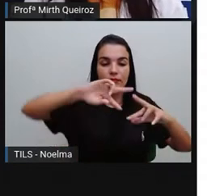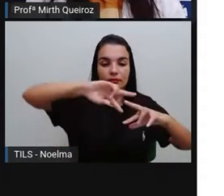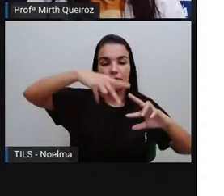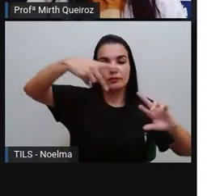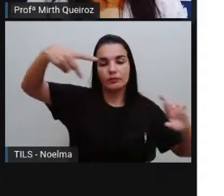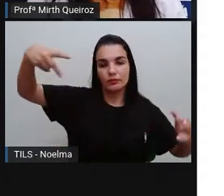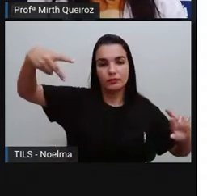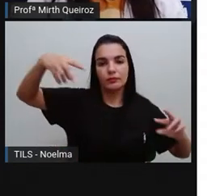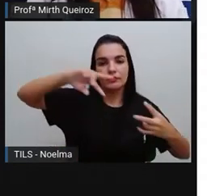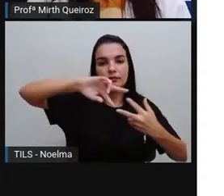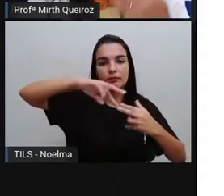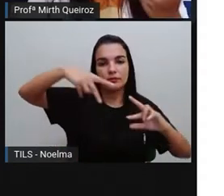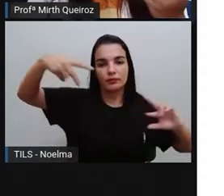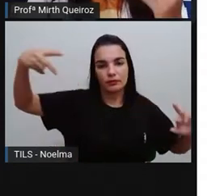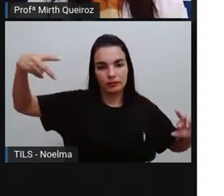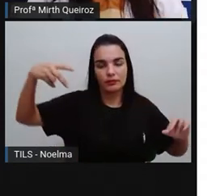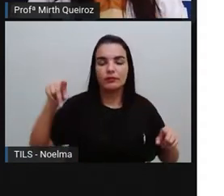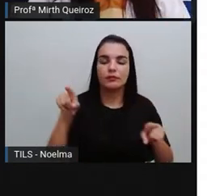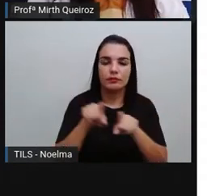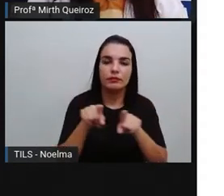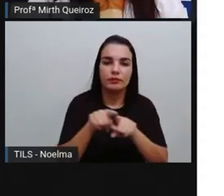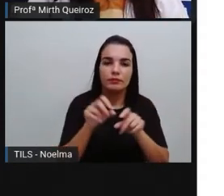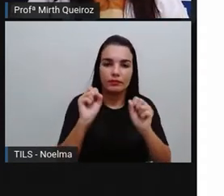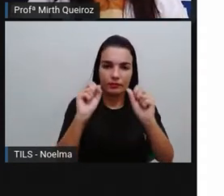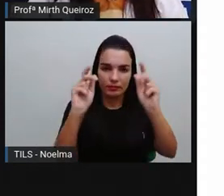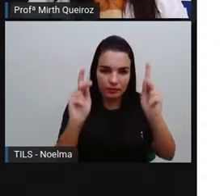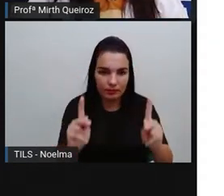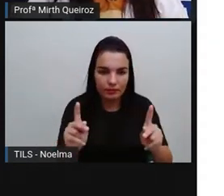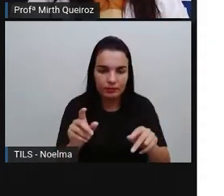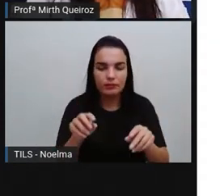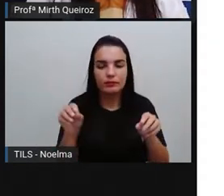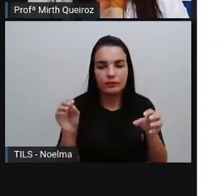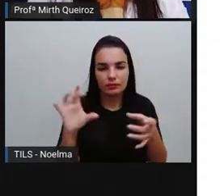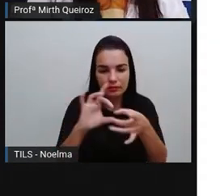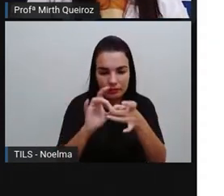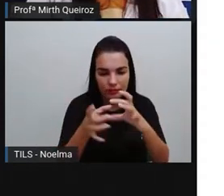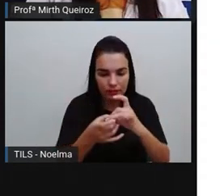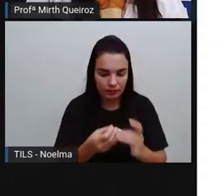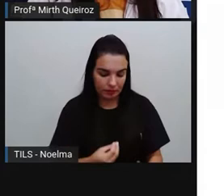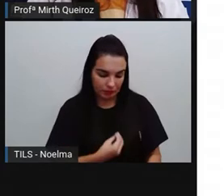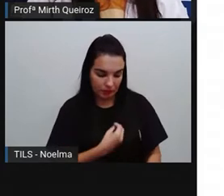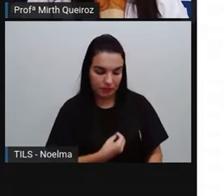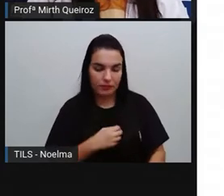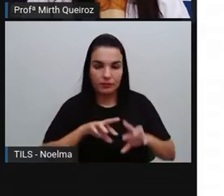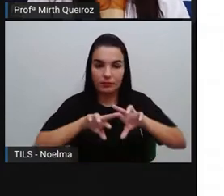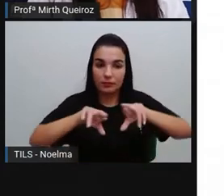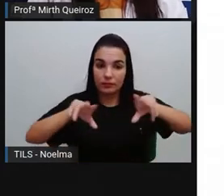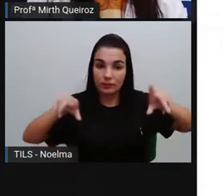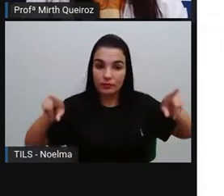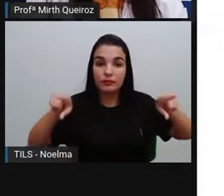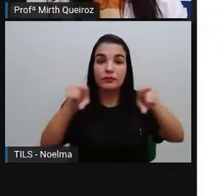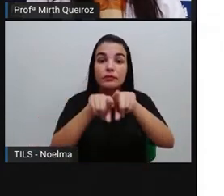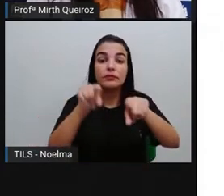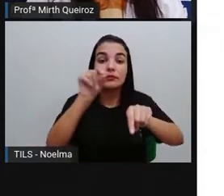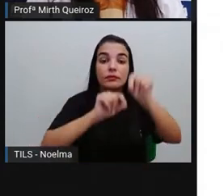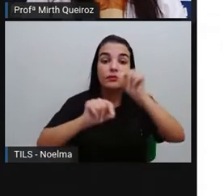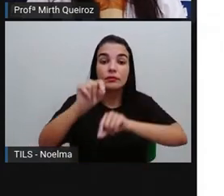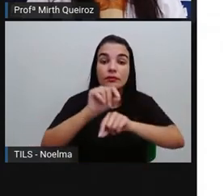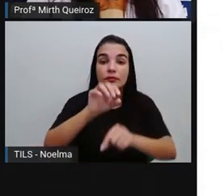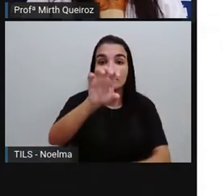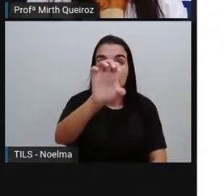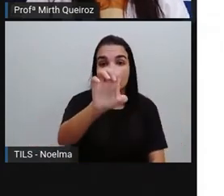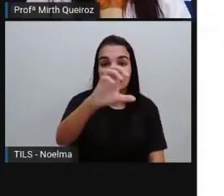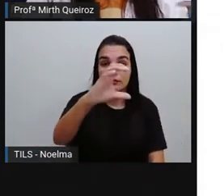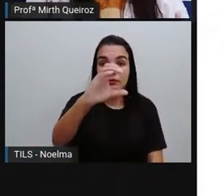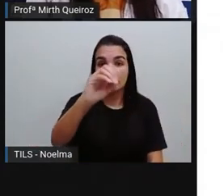diferente do outro e vai estar relacionado com a biodiversidade também. Nós temos os ecossistemas que, como eu disse lá no